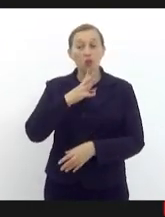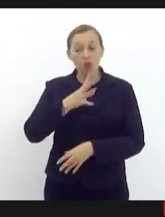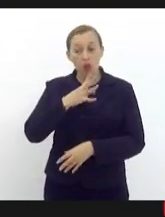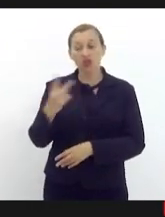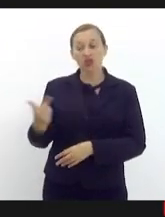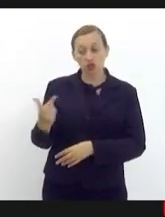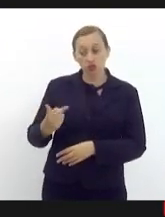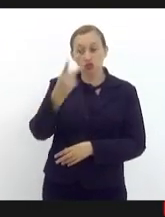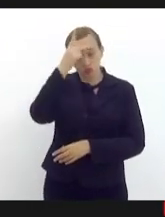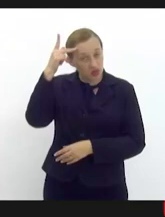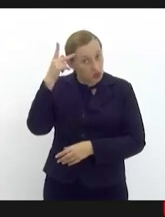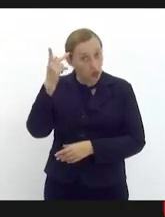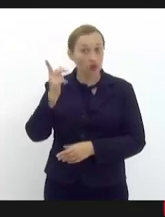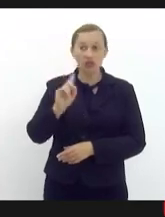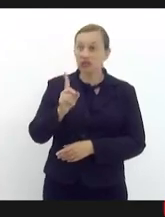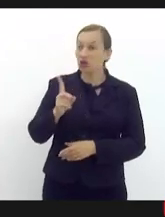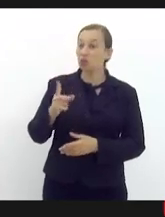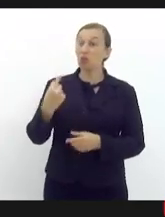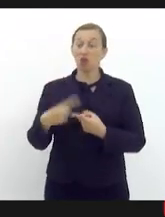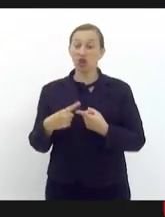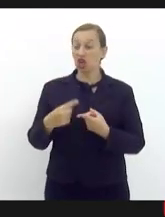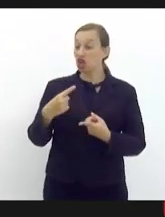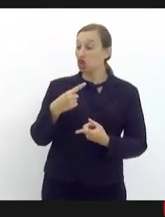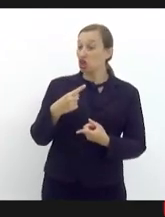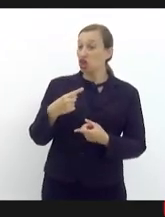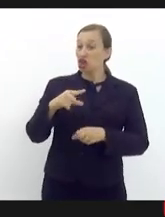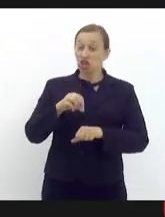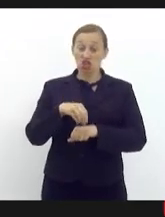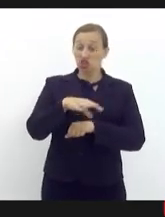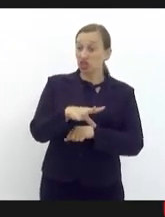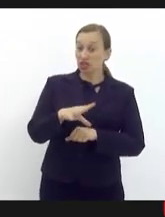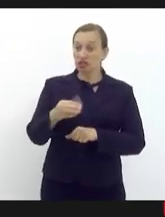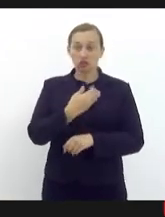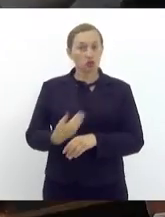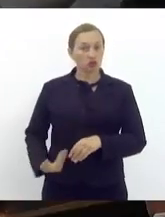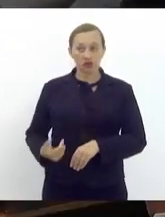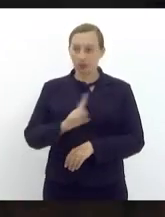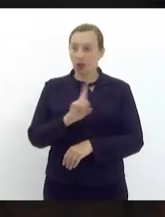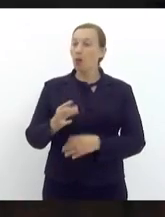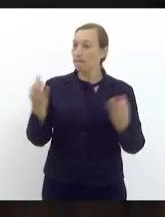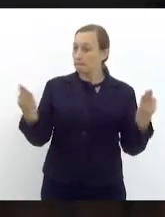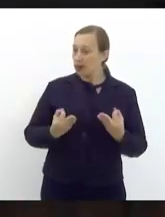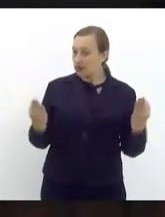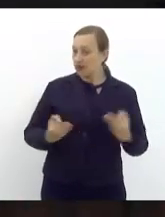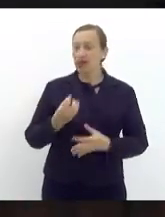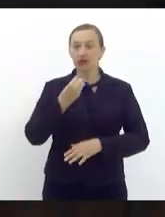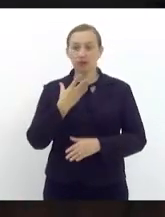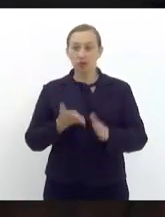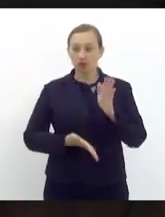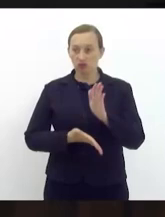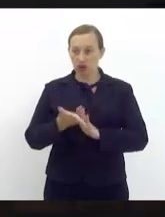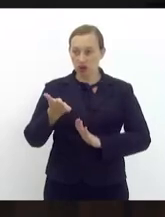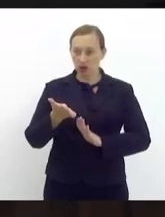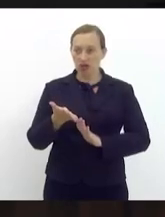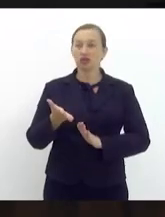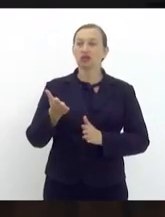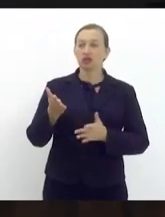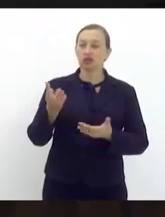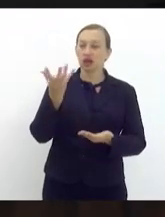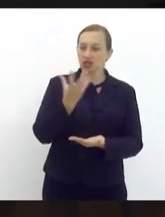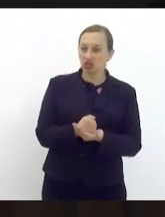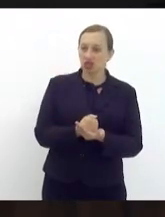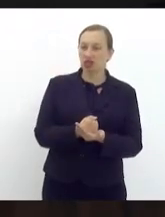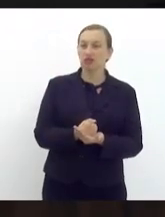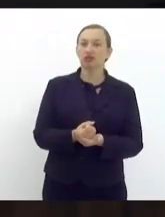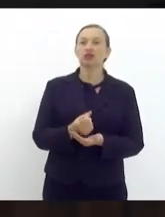Estou votando pelas pessoas, não por indicação do governo. Muito obrigado, presidente. Perfeito. Boa viagem. Presidente, está me ouvindo? Cláudio